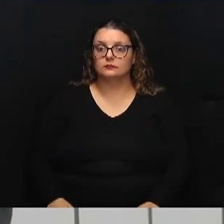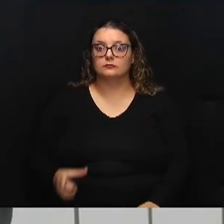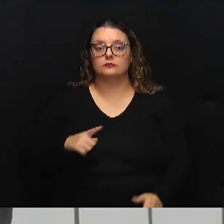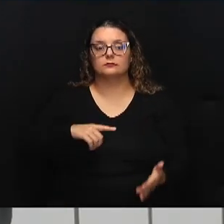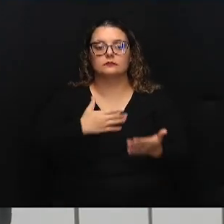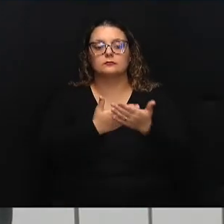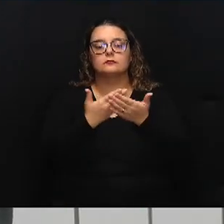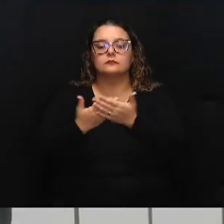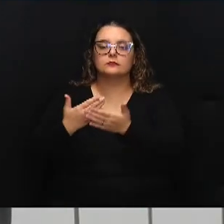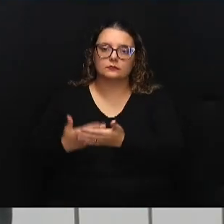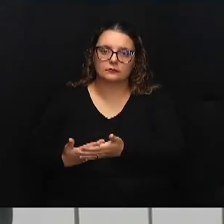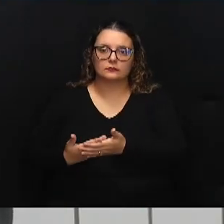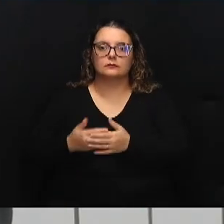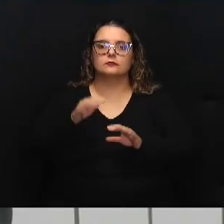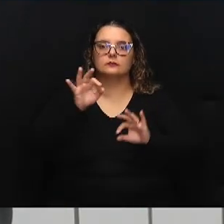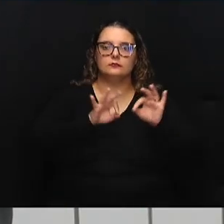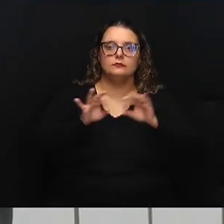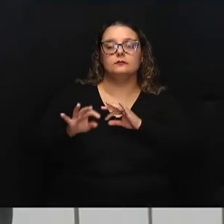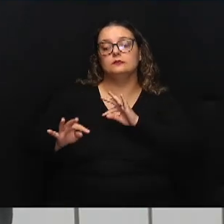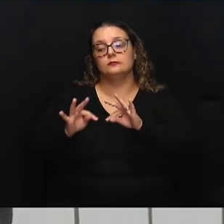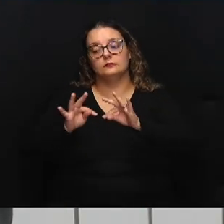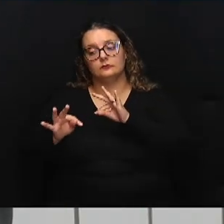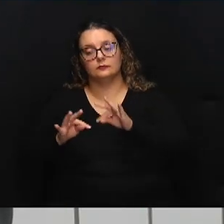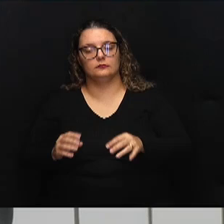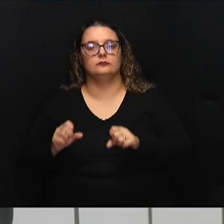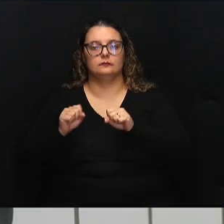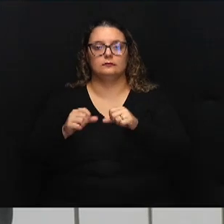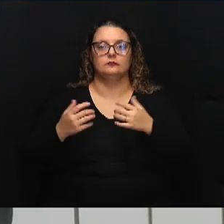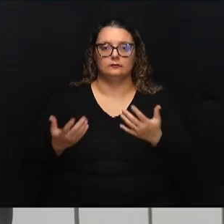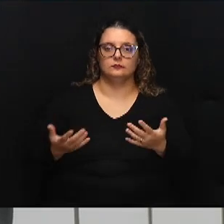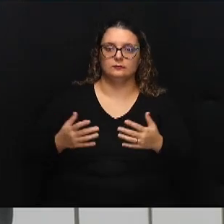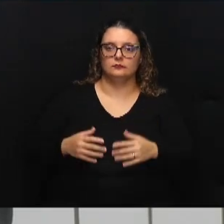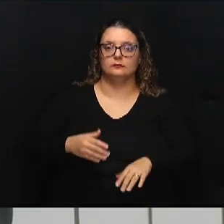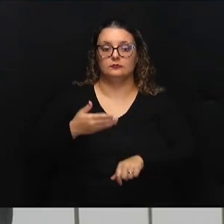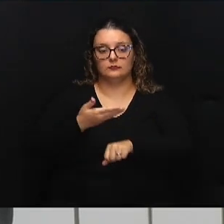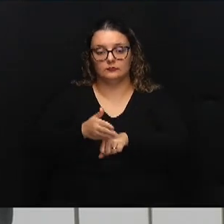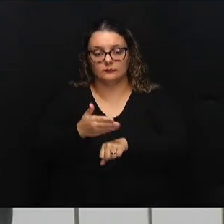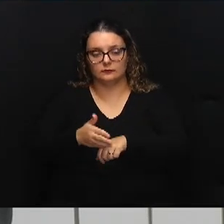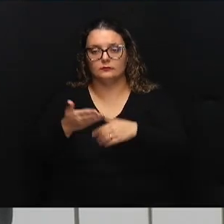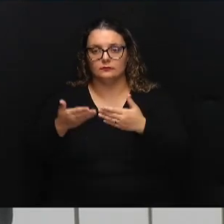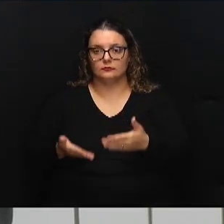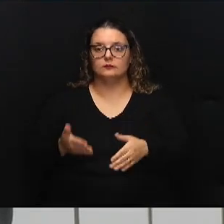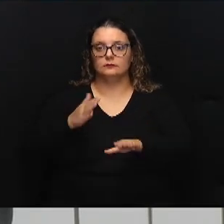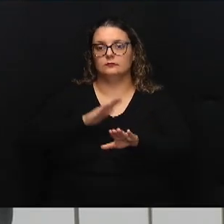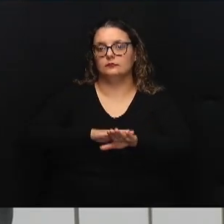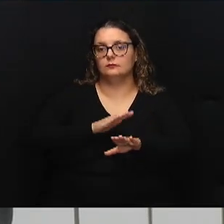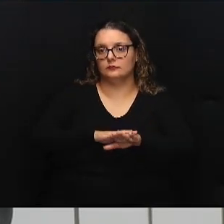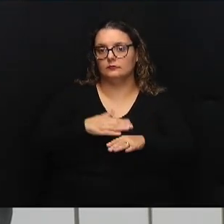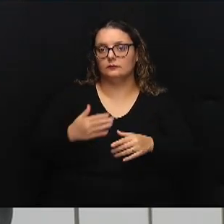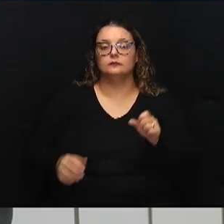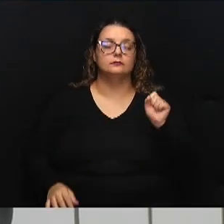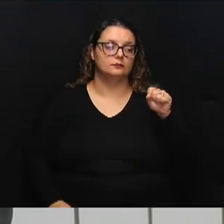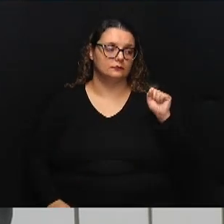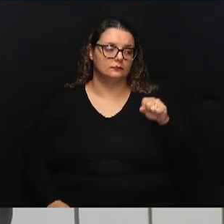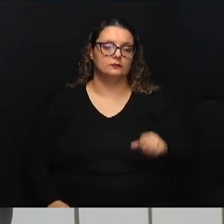estudar, se preparar tecnicamente para poder exercer aquela função,